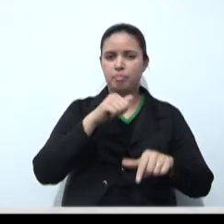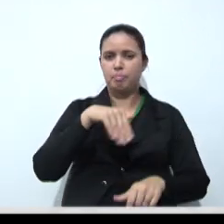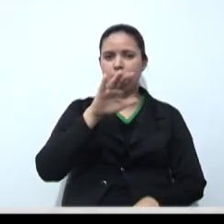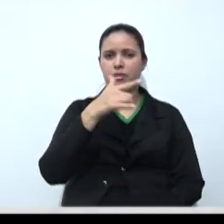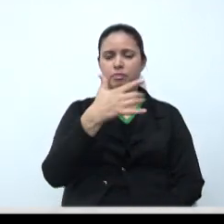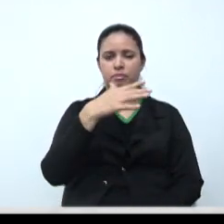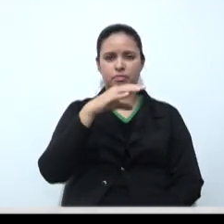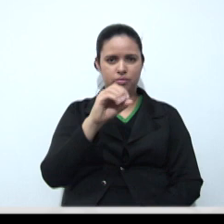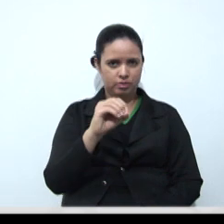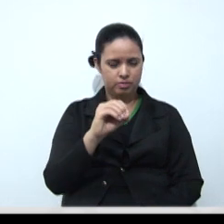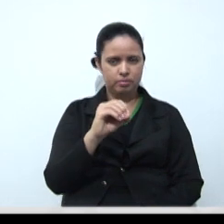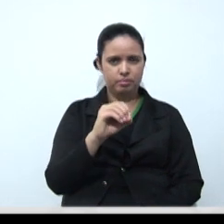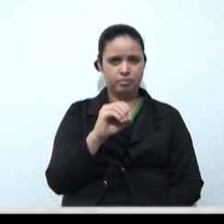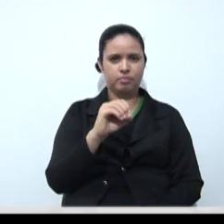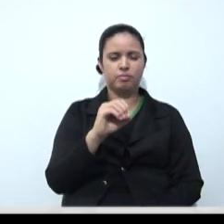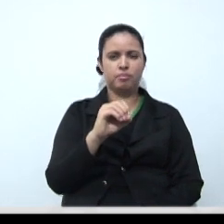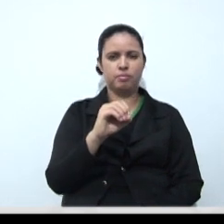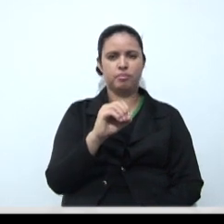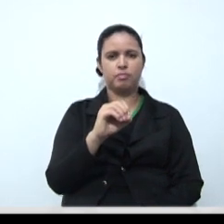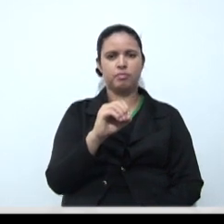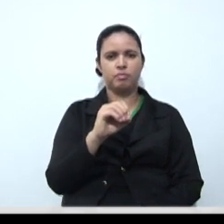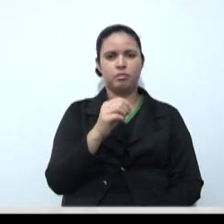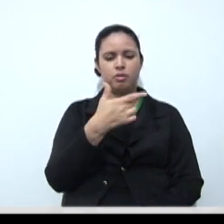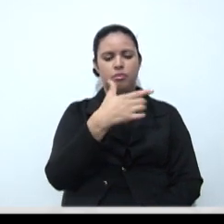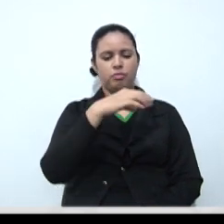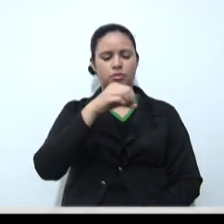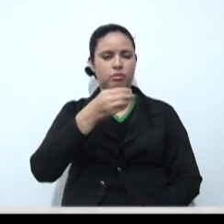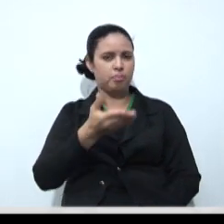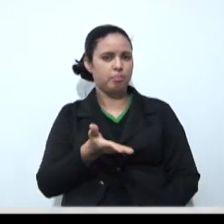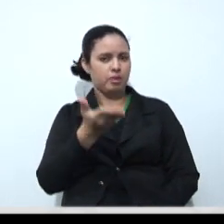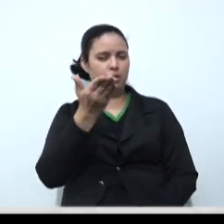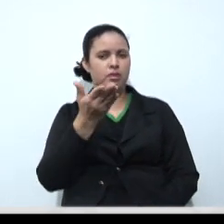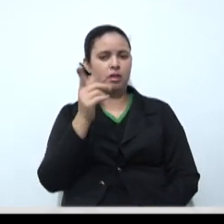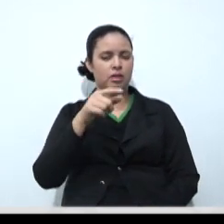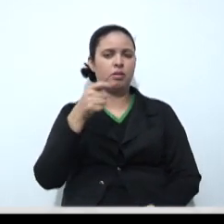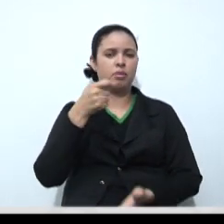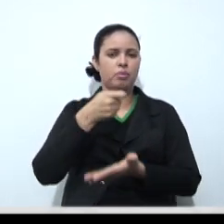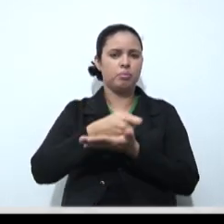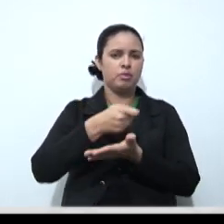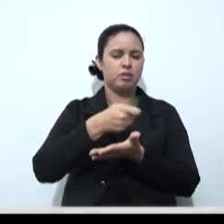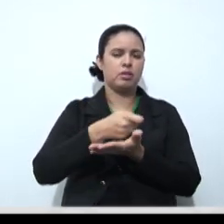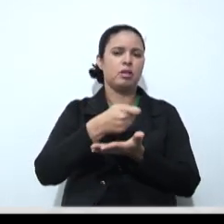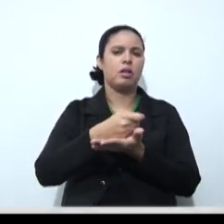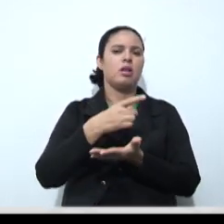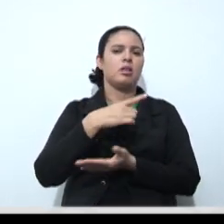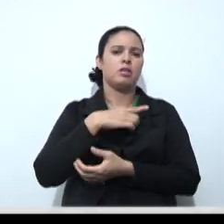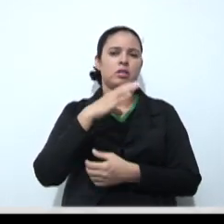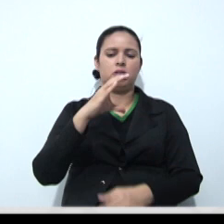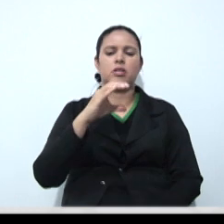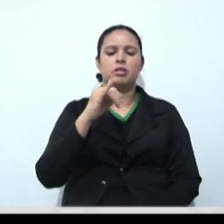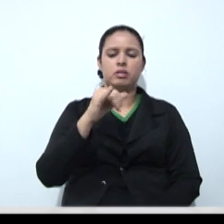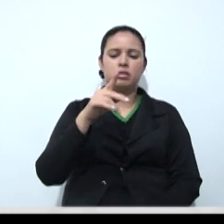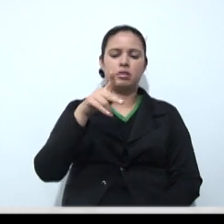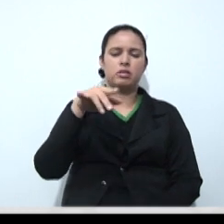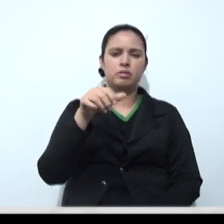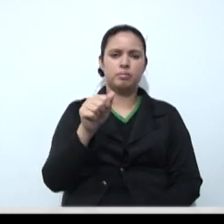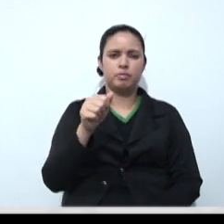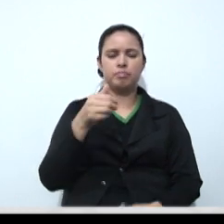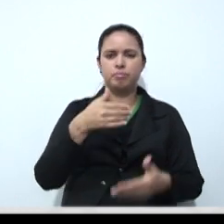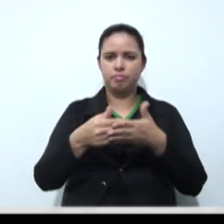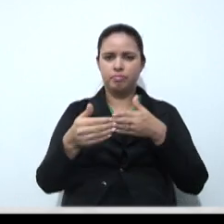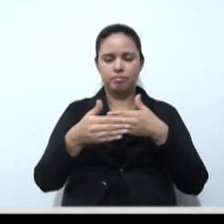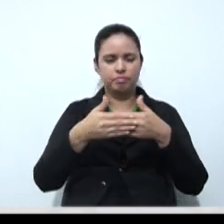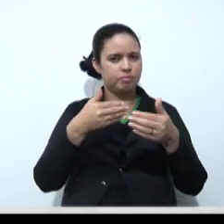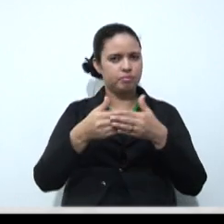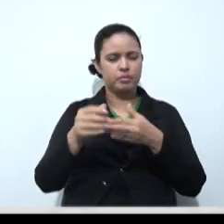só 20? Todas com mais de 20 funcionários são obrigadas a ter a CIPA, independentemente do grau